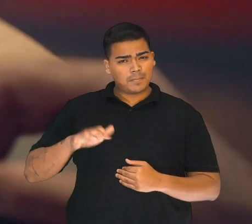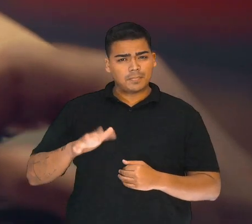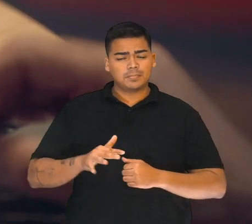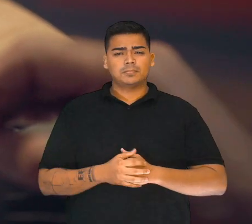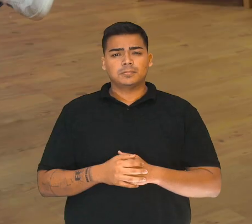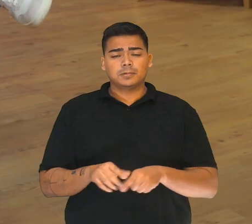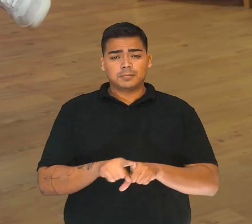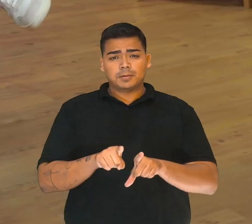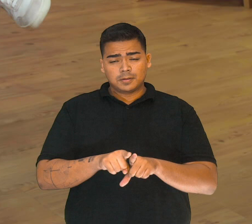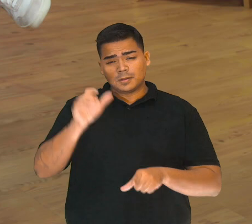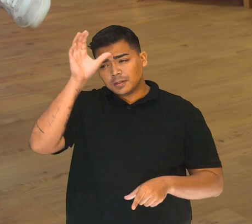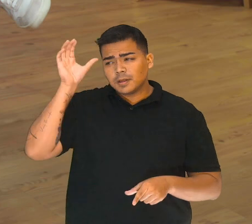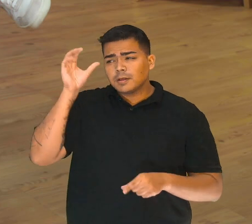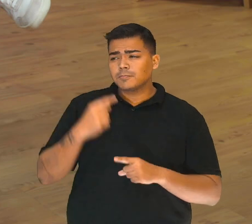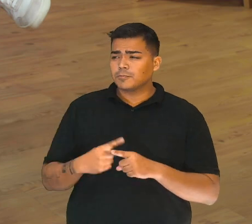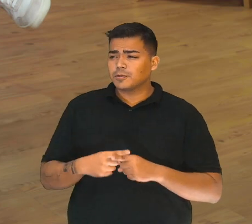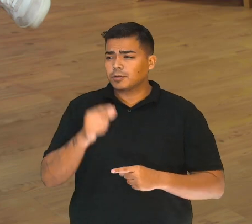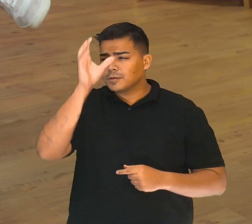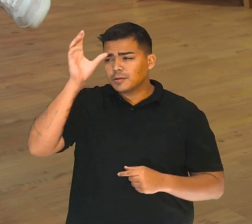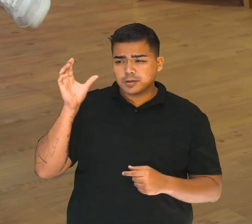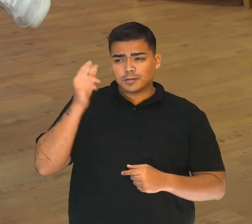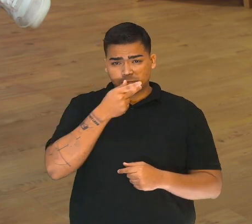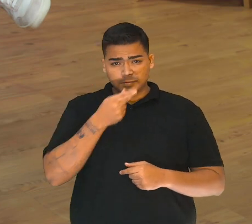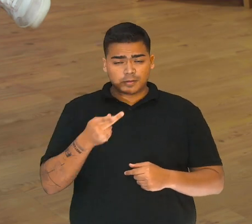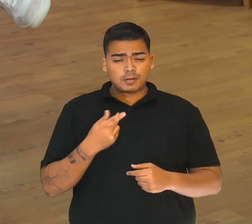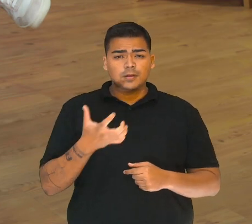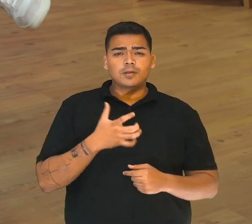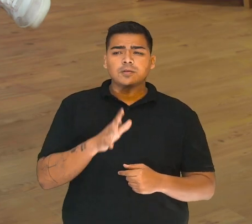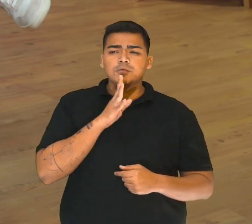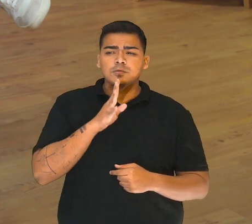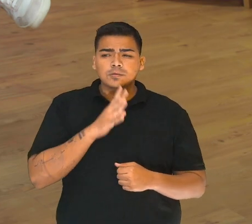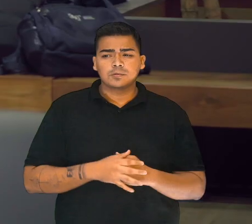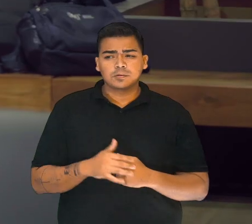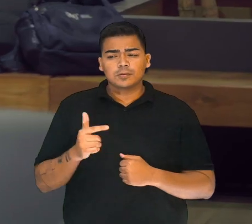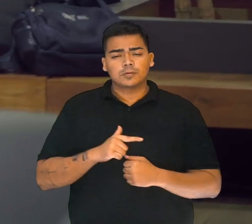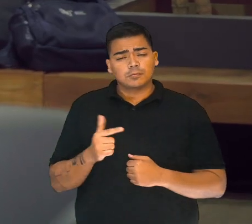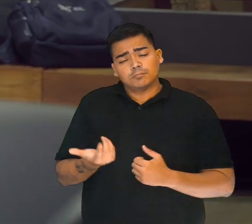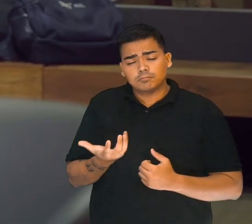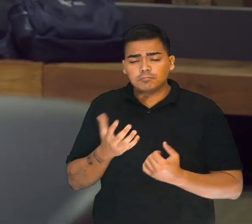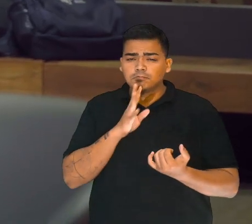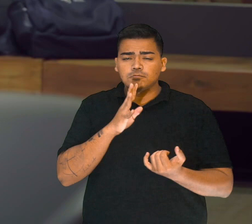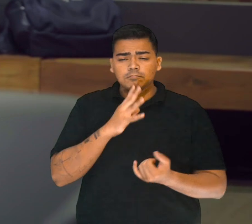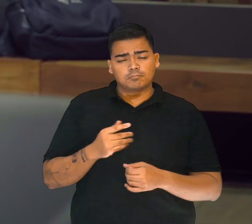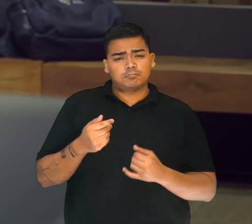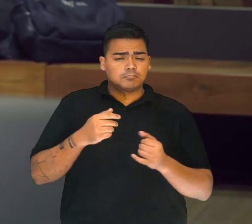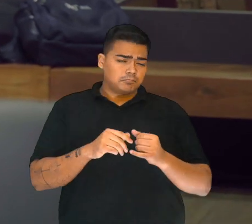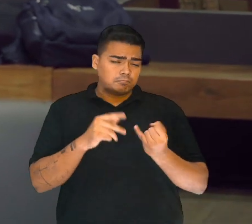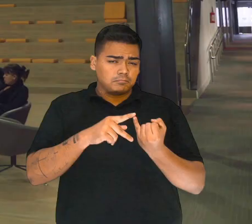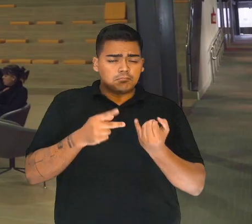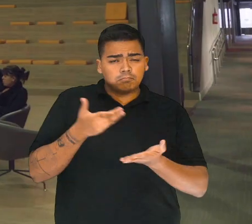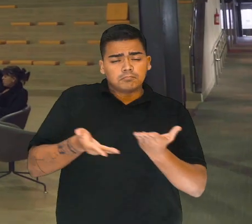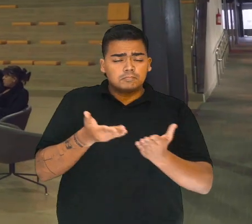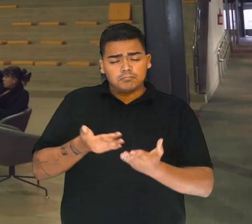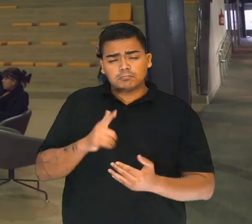muito baixo. Tem acesso ao cliente, porque os clientes vêm aqui visitar, querem conhecer, fazem parte, apoiam os programas. Então a gente teve acesso